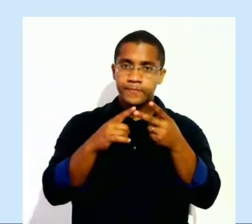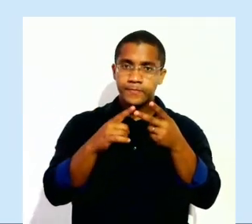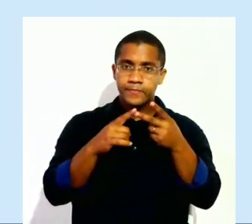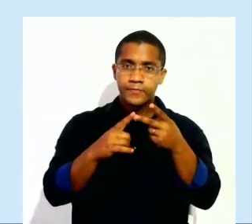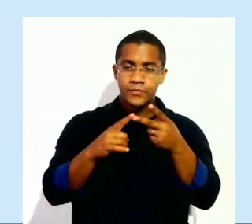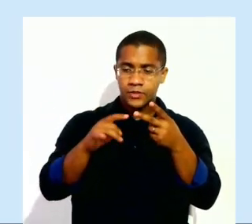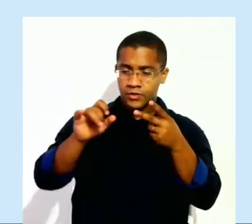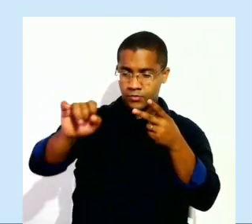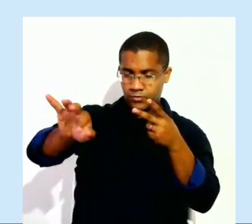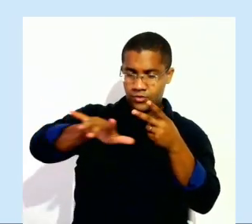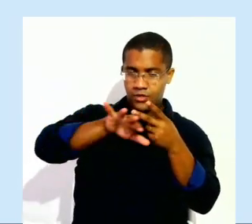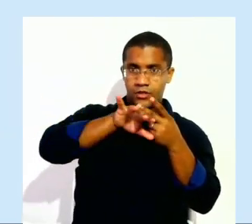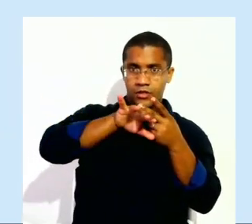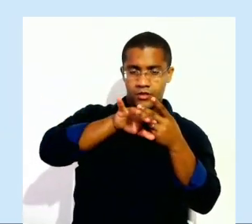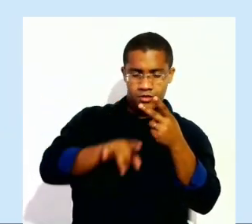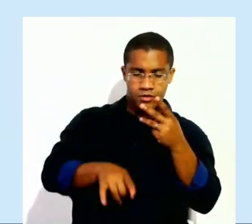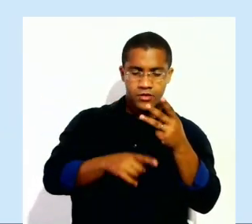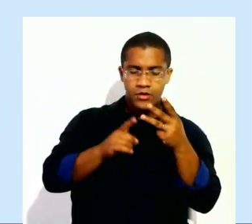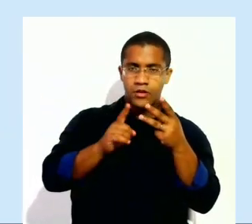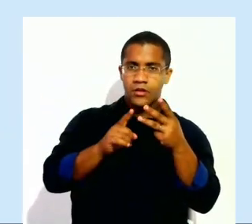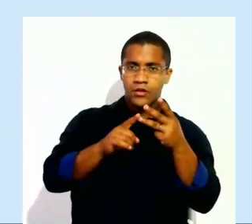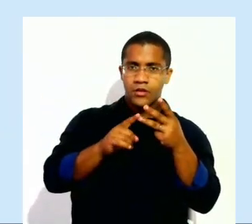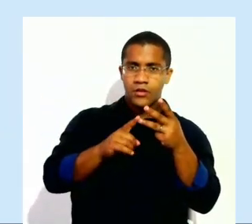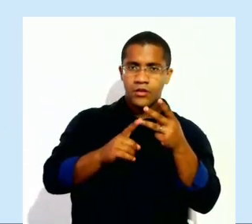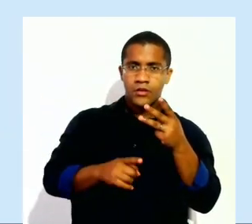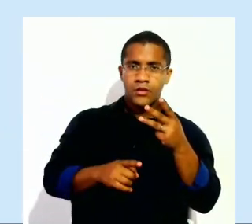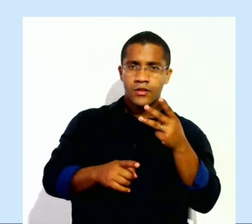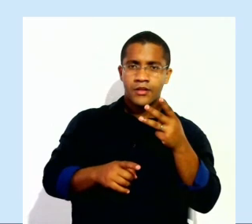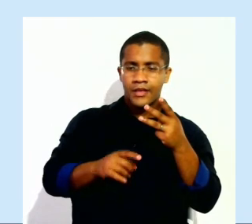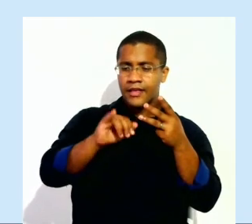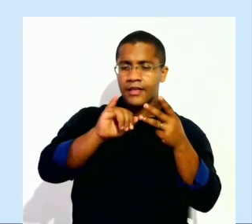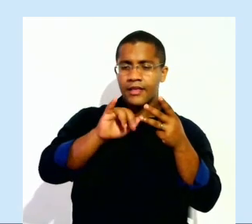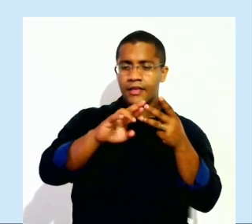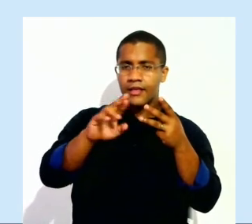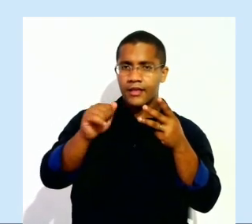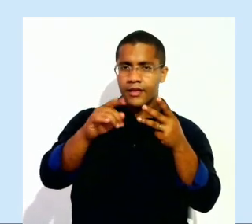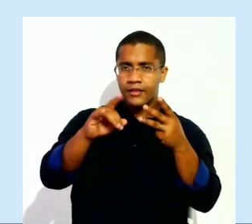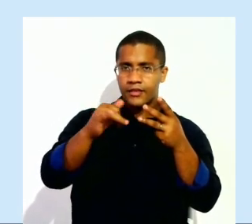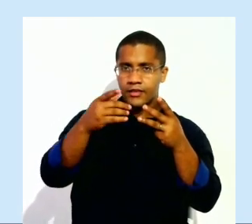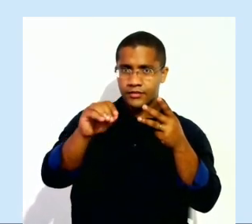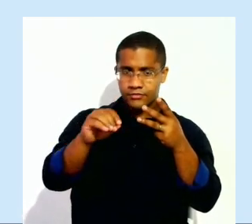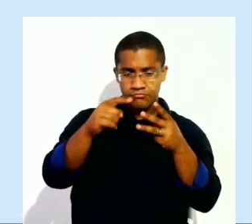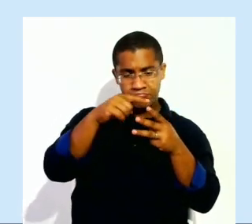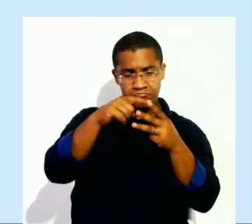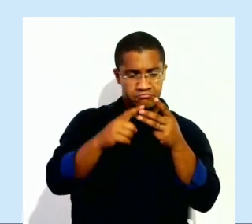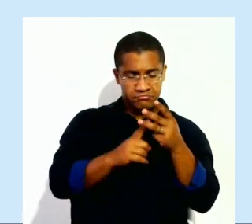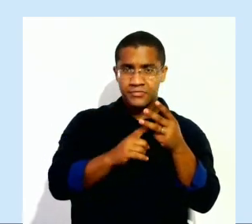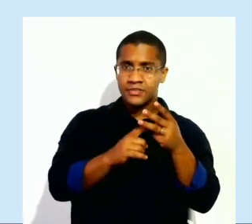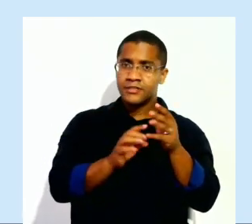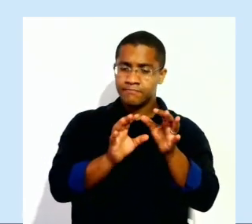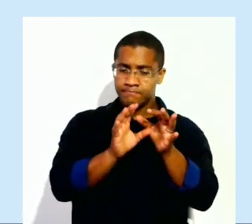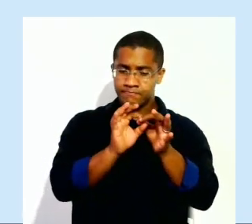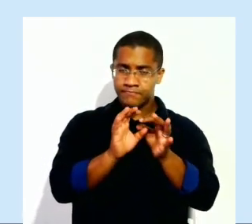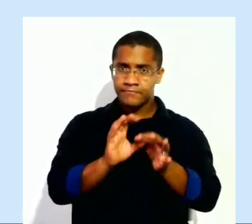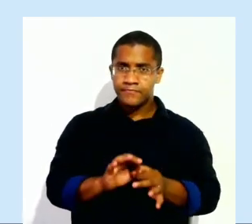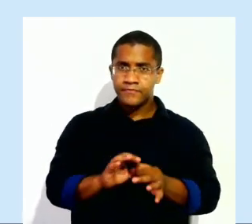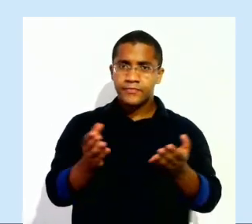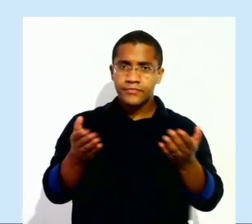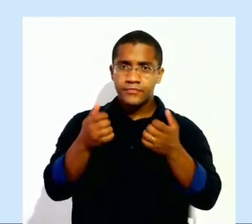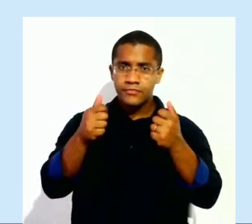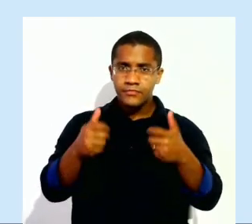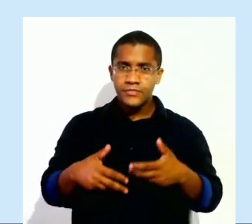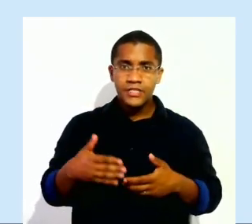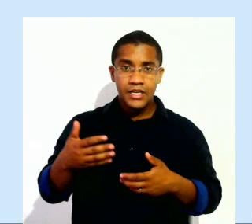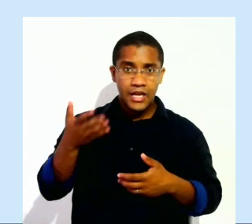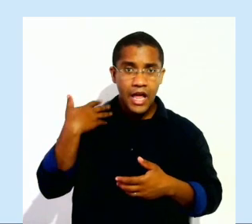tenho a questão da convecção, da condução e da irradiação do calor. Eu estou falando para vocês sobre o